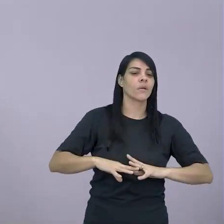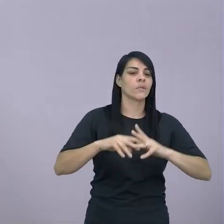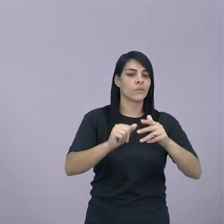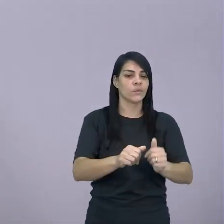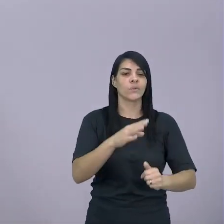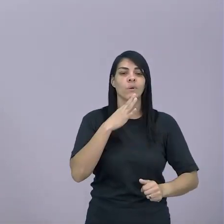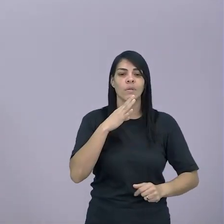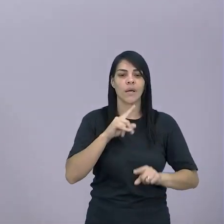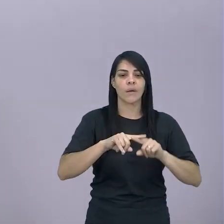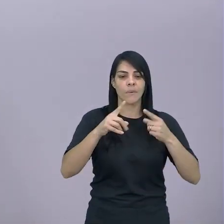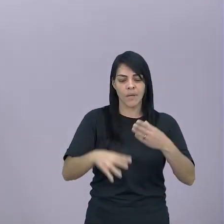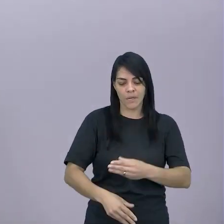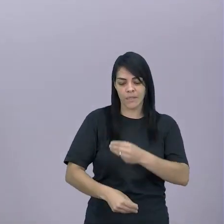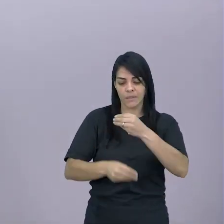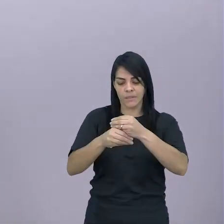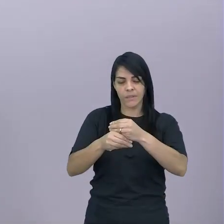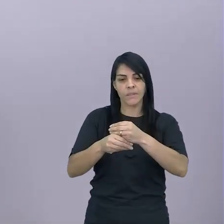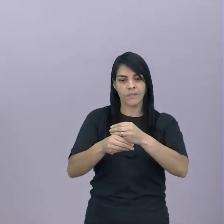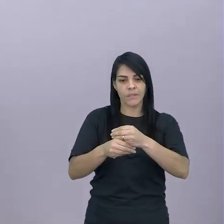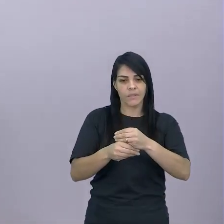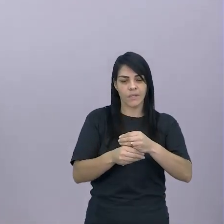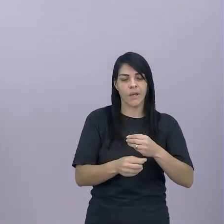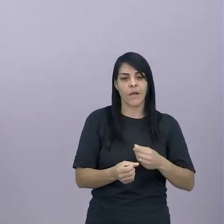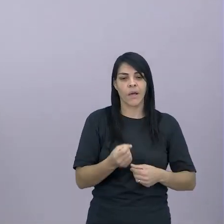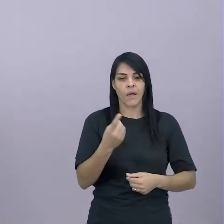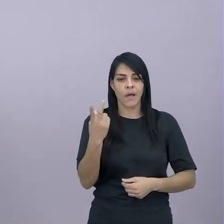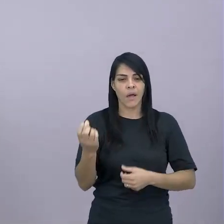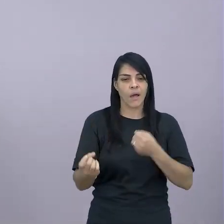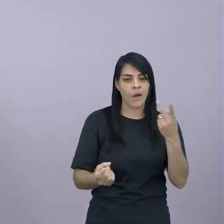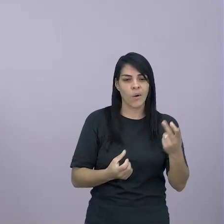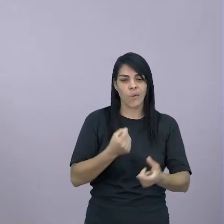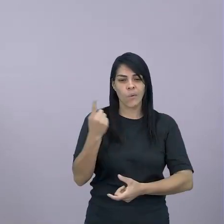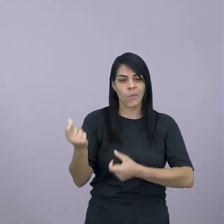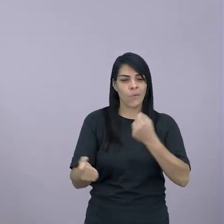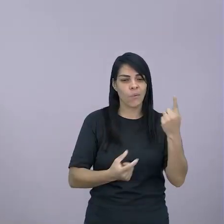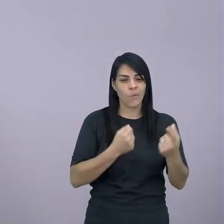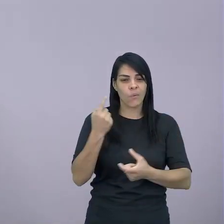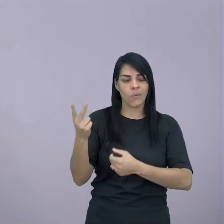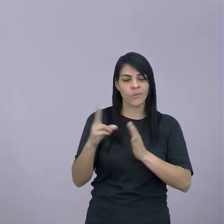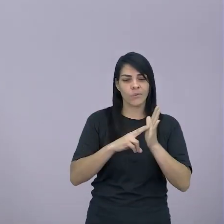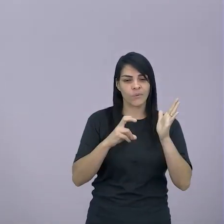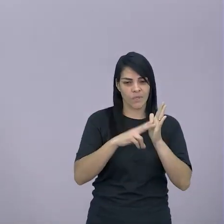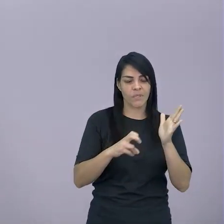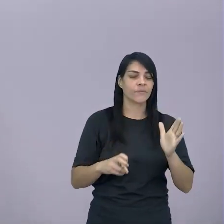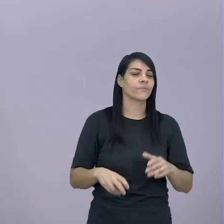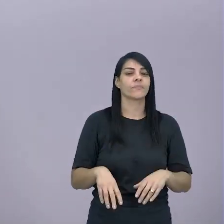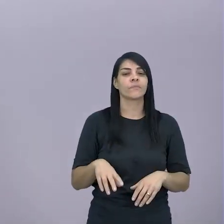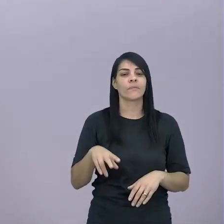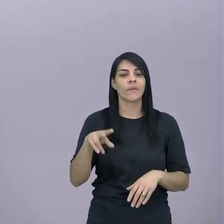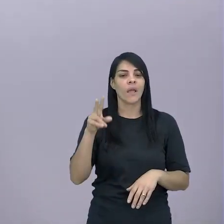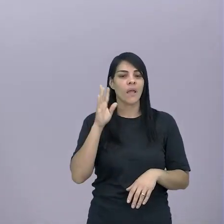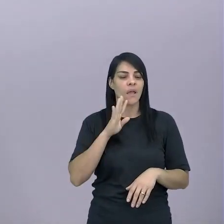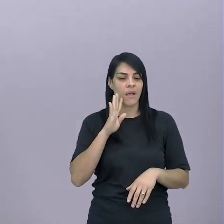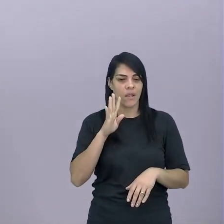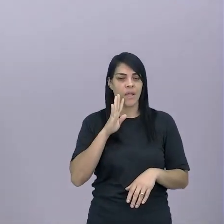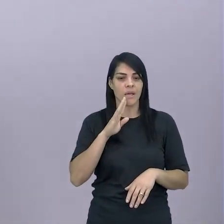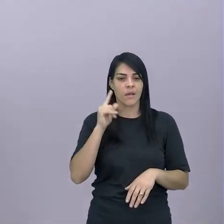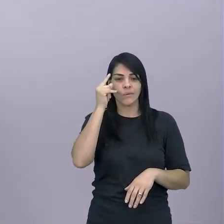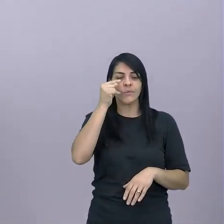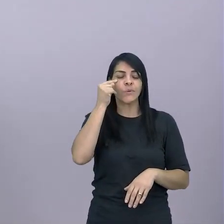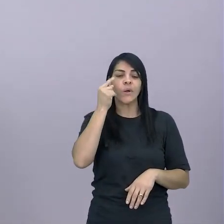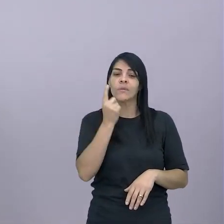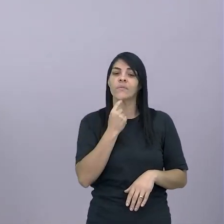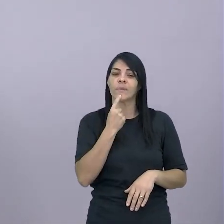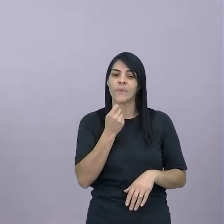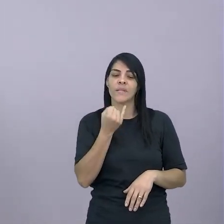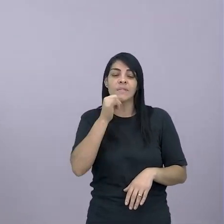e ir acrescentando alguns vocabulários. Então é bem interessante, igual você cantou aí, né, de olhos vermelhos. Então,